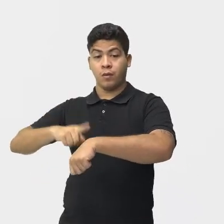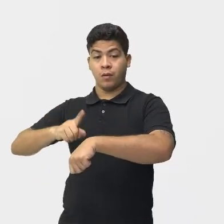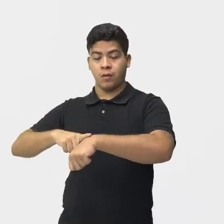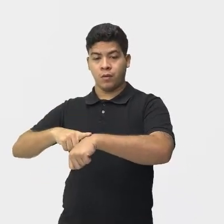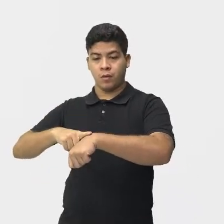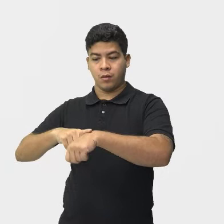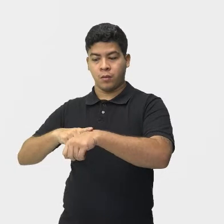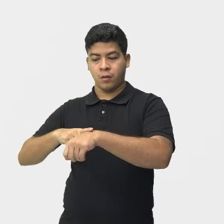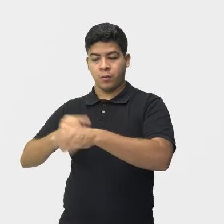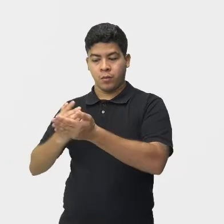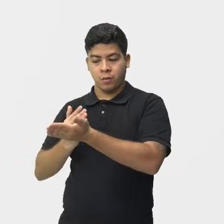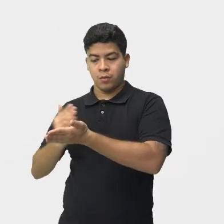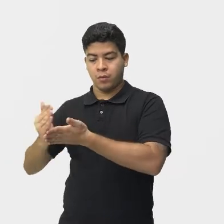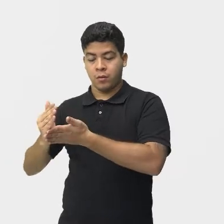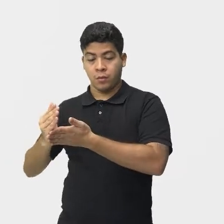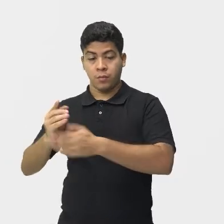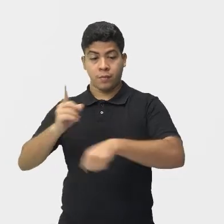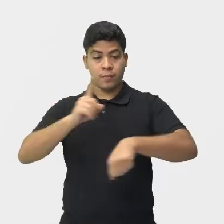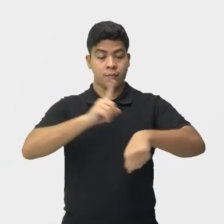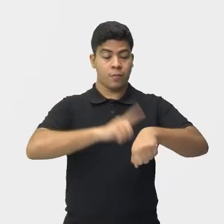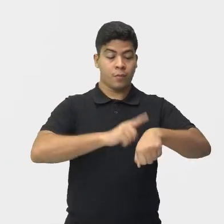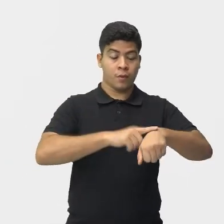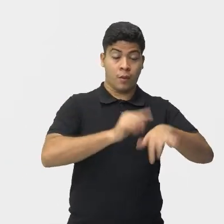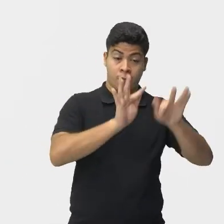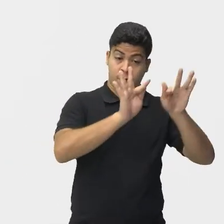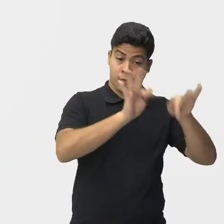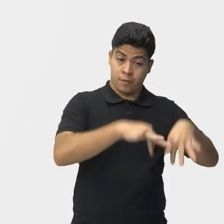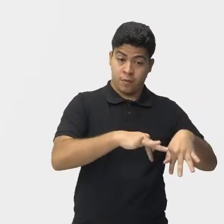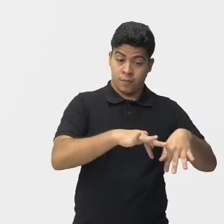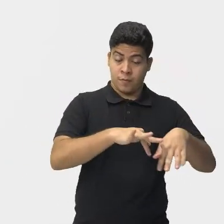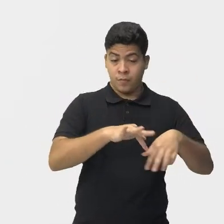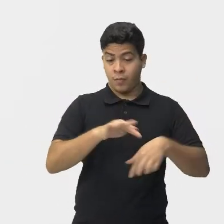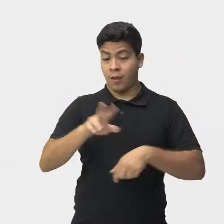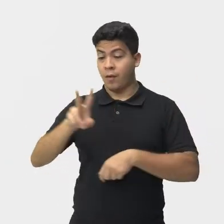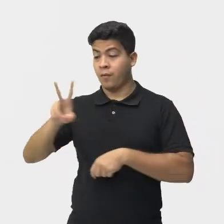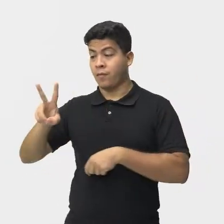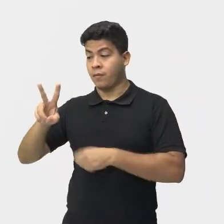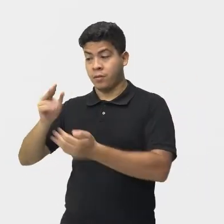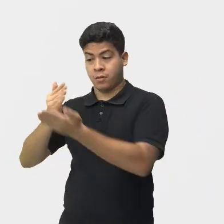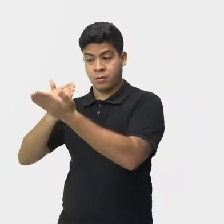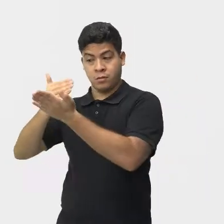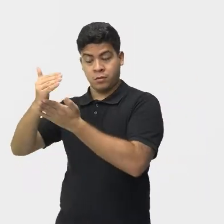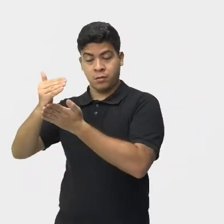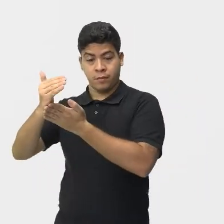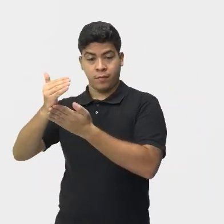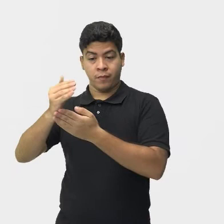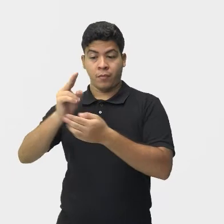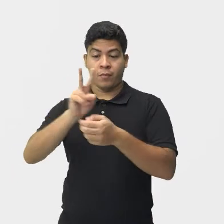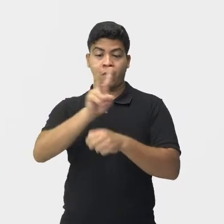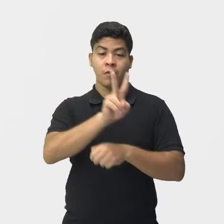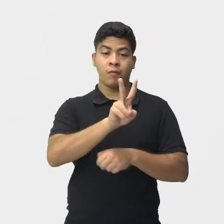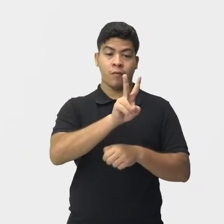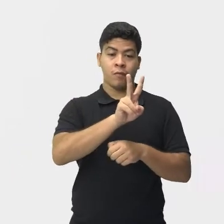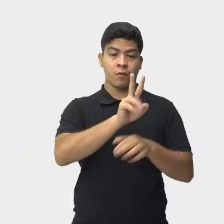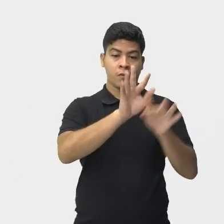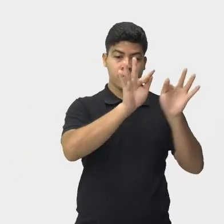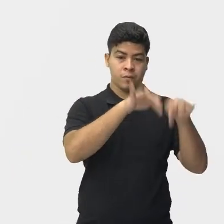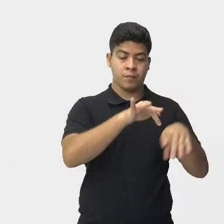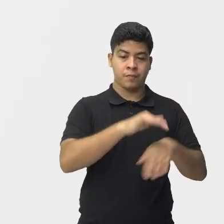exatamente 2 metros por segundo ao quadrado. E aí a gente calculou a aceleração através do gráfico.